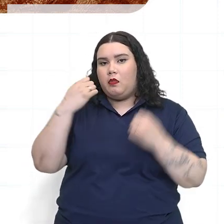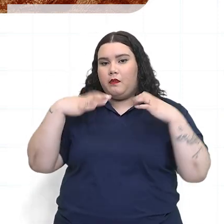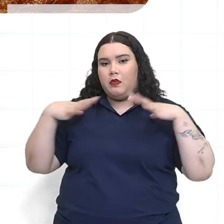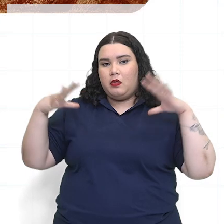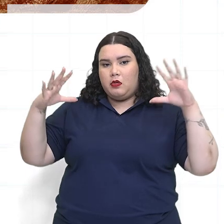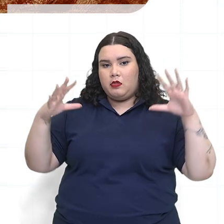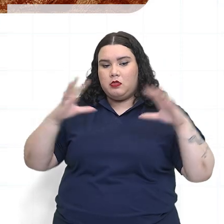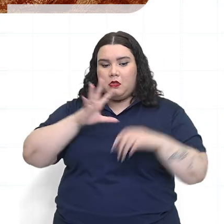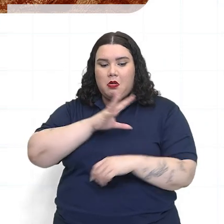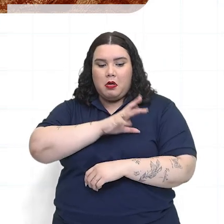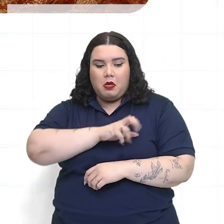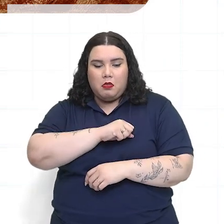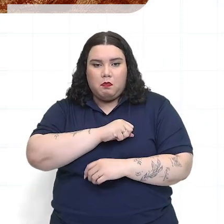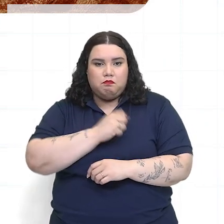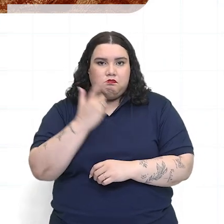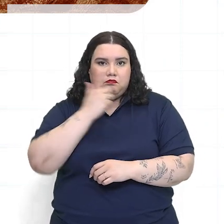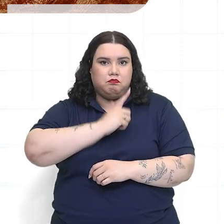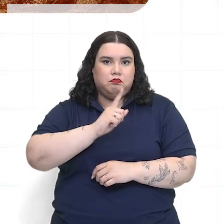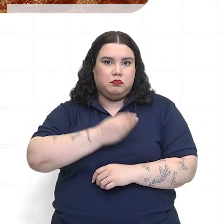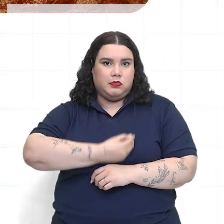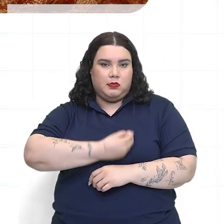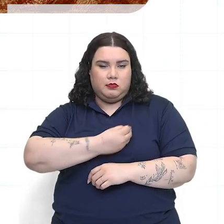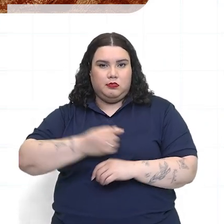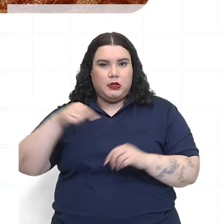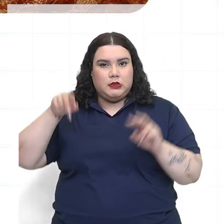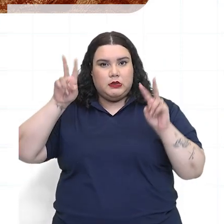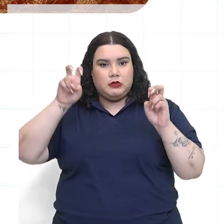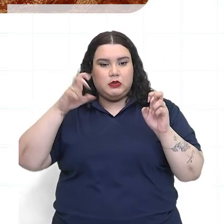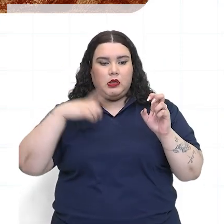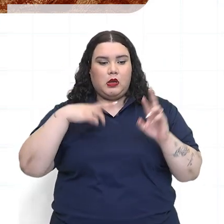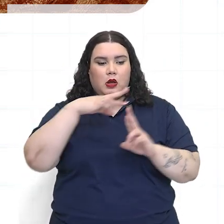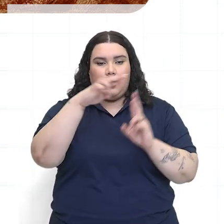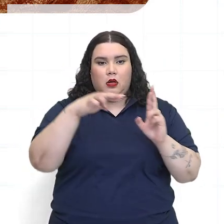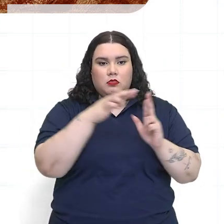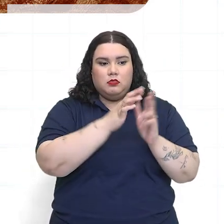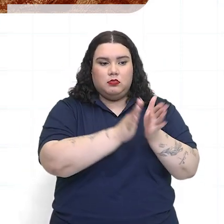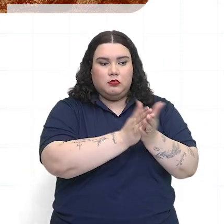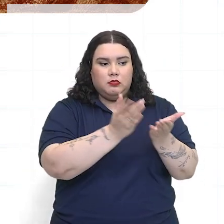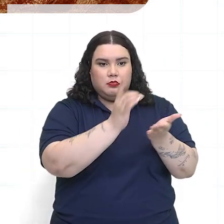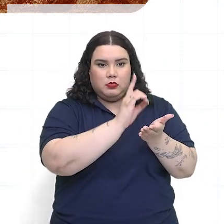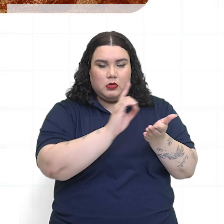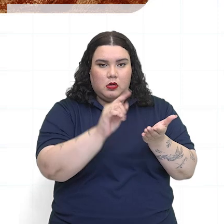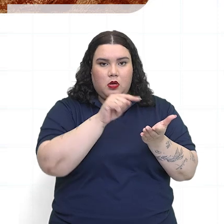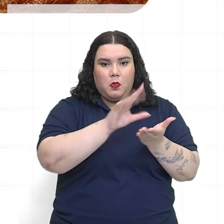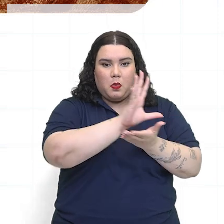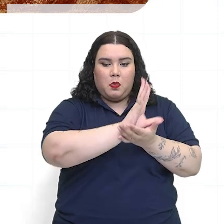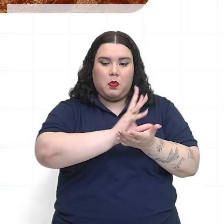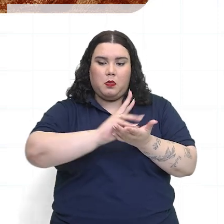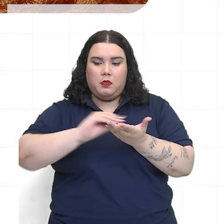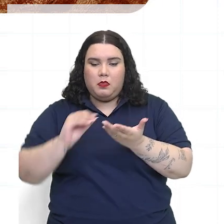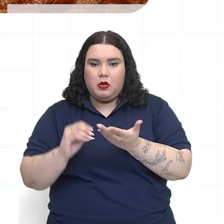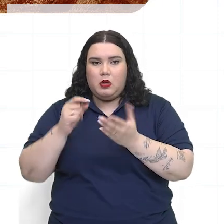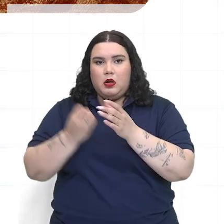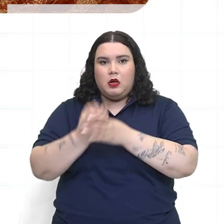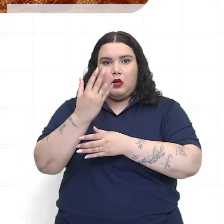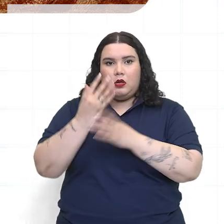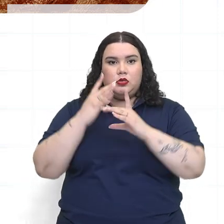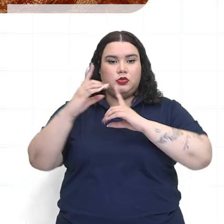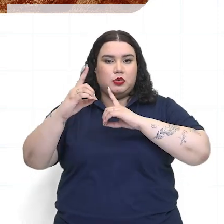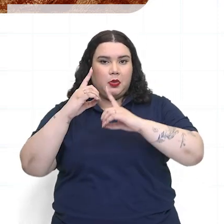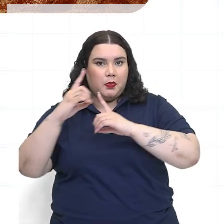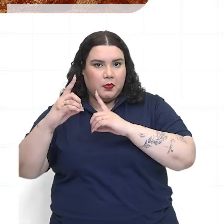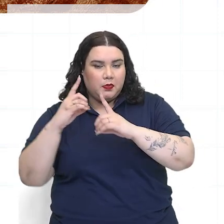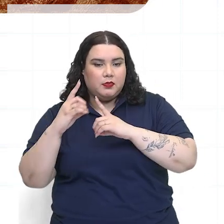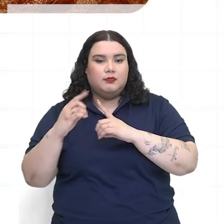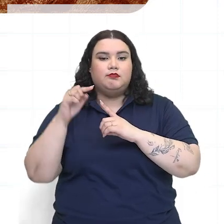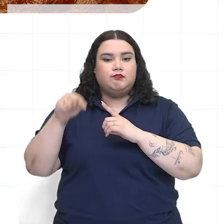na Bíblia. Então, ele utilizou essa parte do texto e colocou na letra da música dele. Então, ele está fazendo um diálogo, uma conversa